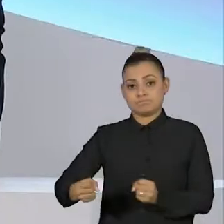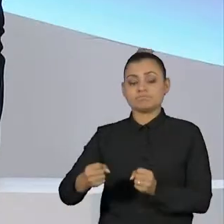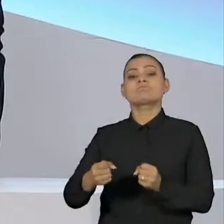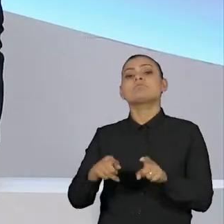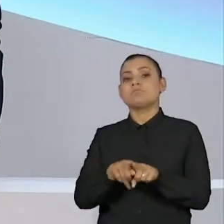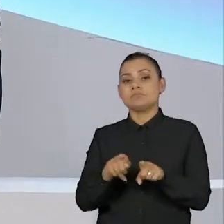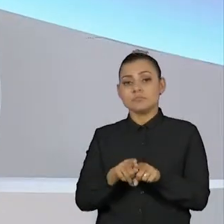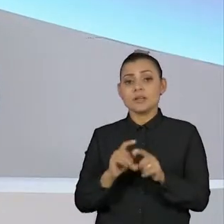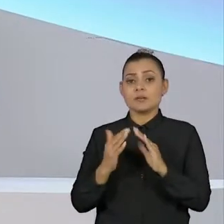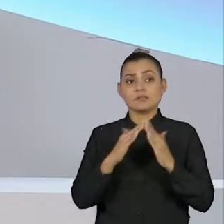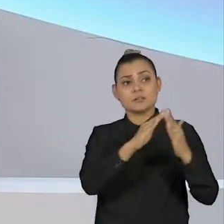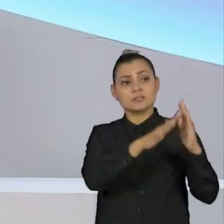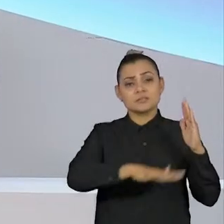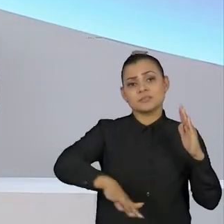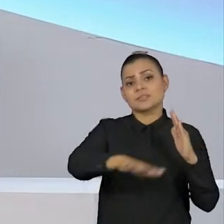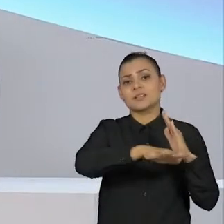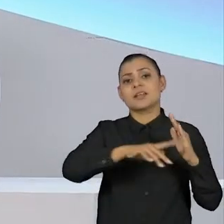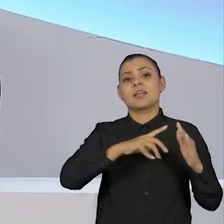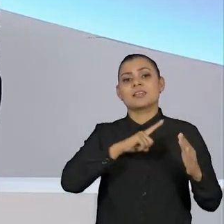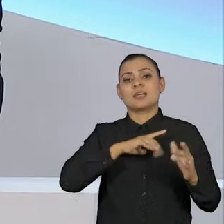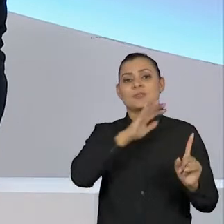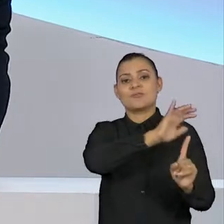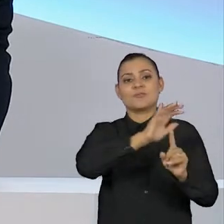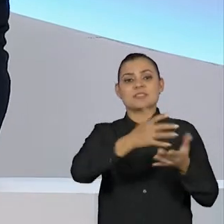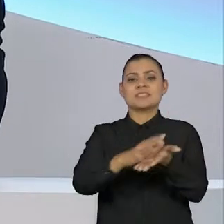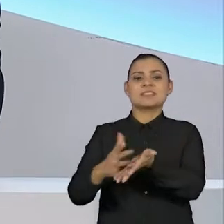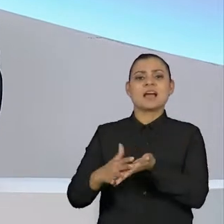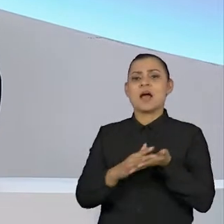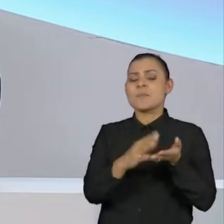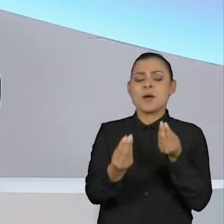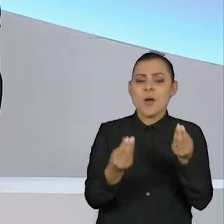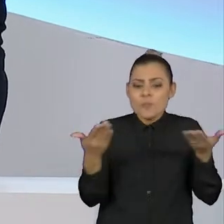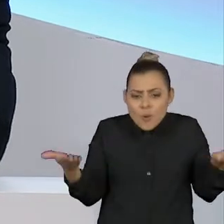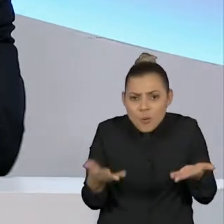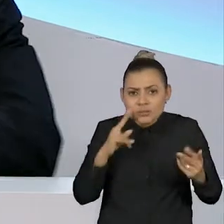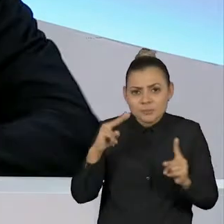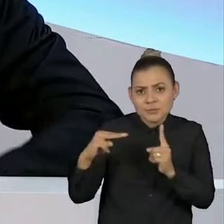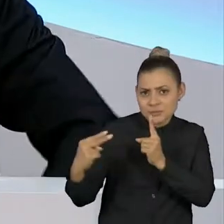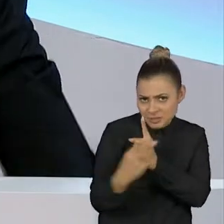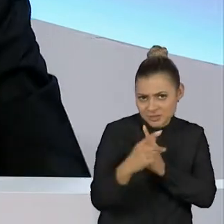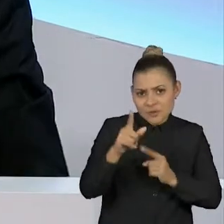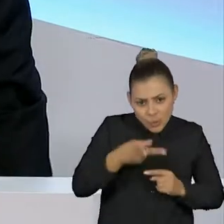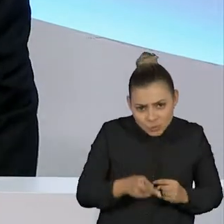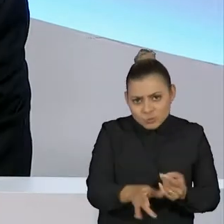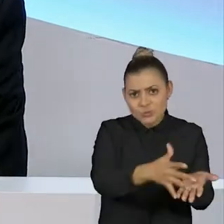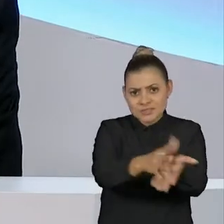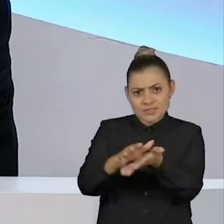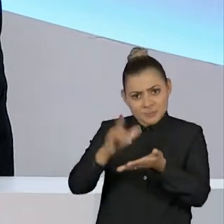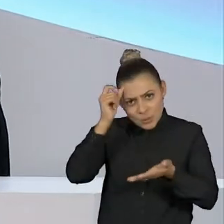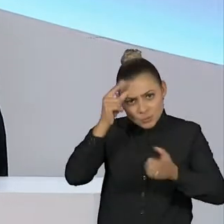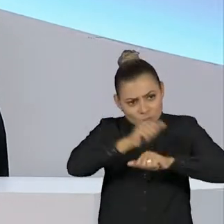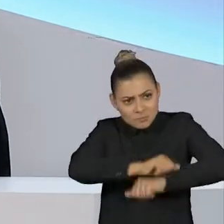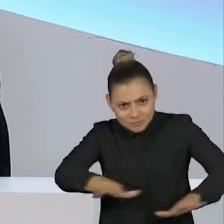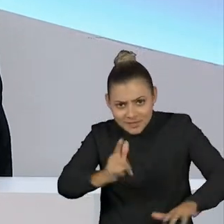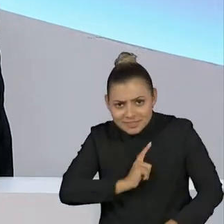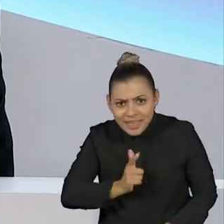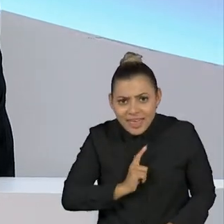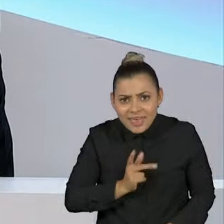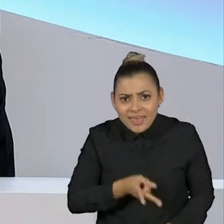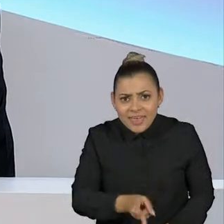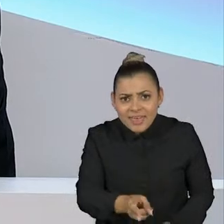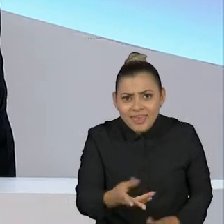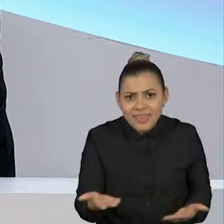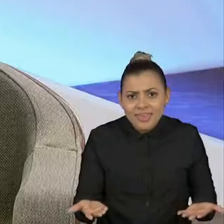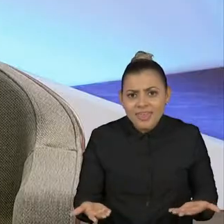E a cultura do subúrbio tem muito a ver com a cultura do samba, né? Como é que você vê o subúrbio hoje? Ainda é um fornecedor dessa cultura para o